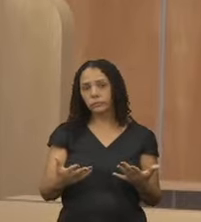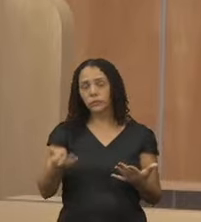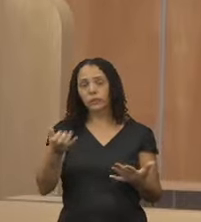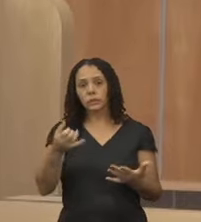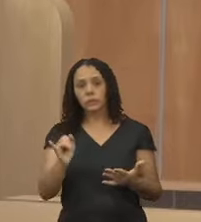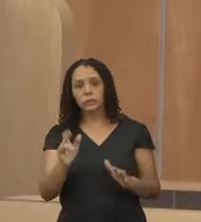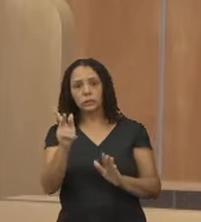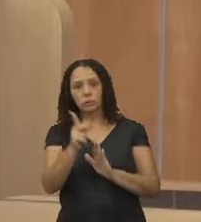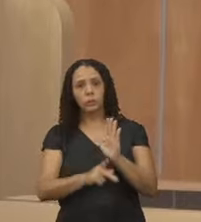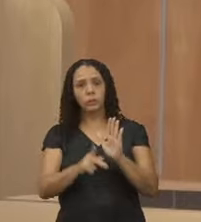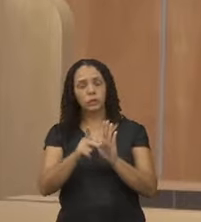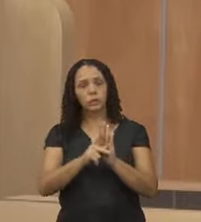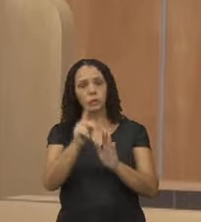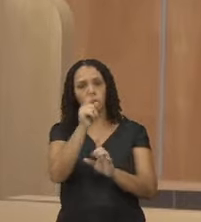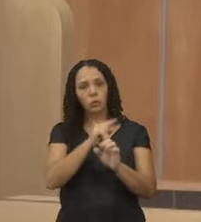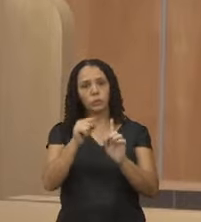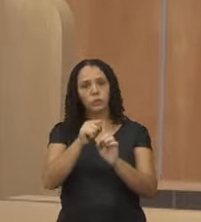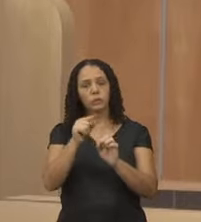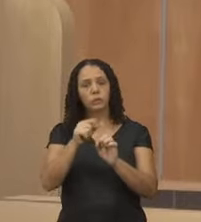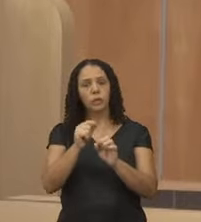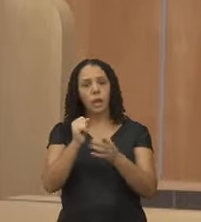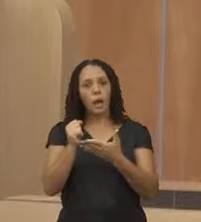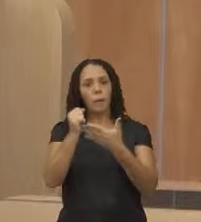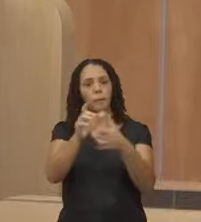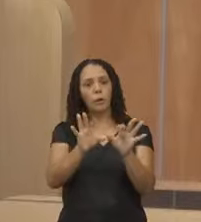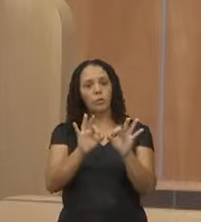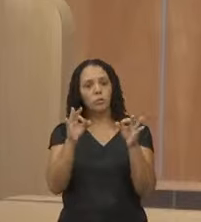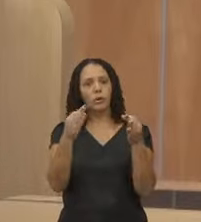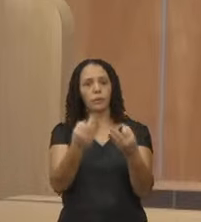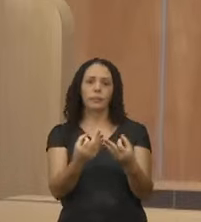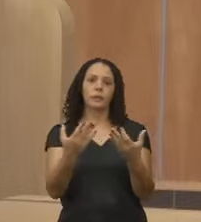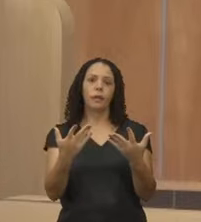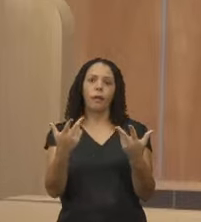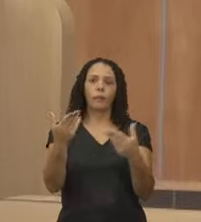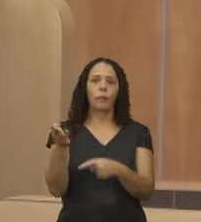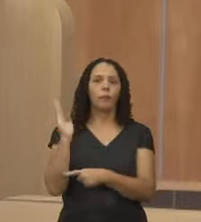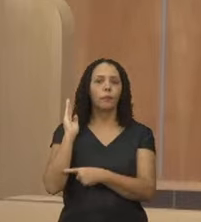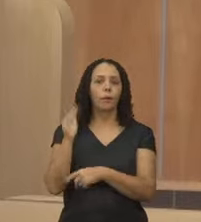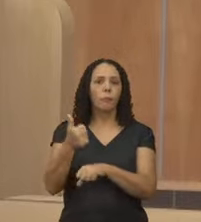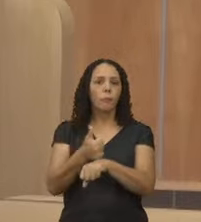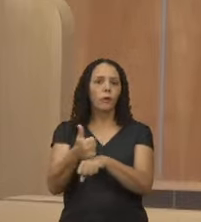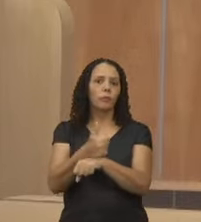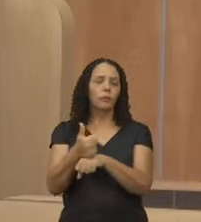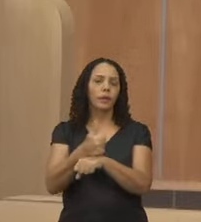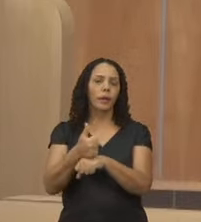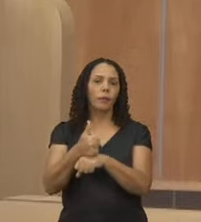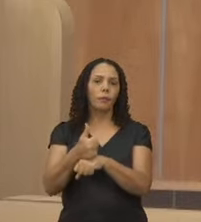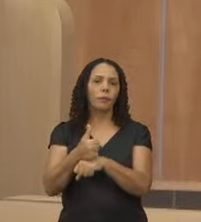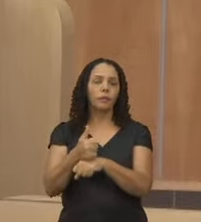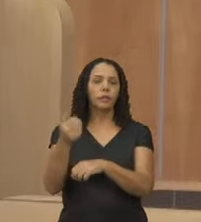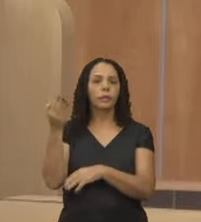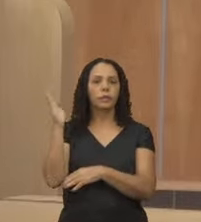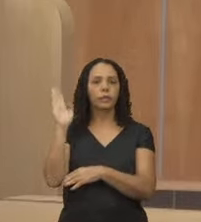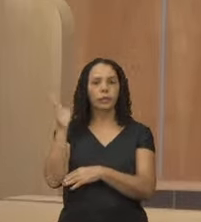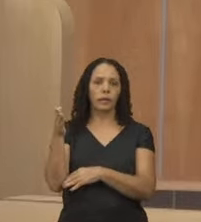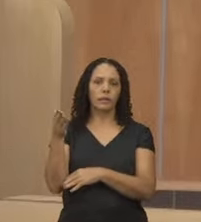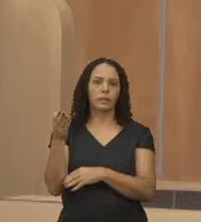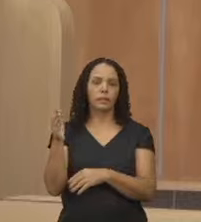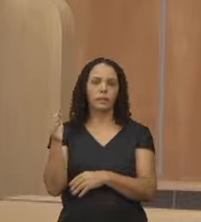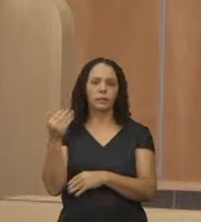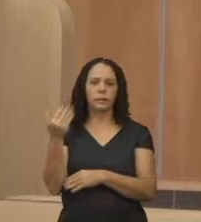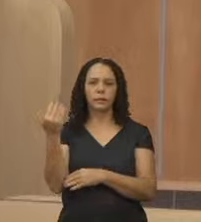é garantir o sustento da família, a gente segue a mesma lógica de um taxista. O taxista tem a permissão de uso. Se o carro quebrar, ele vai perder